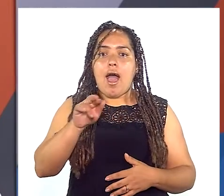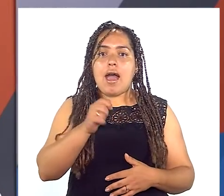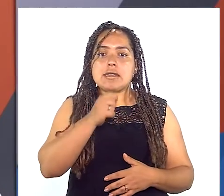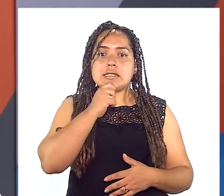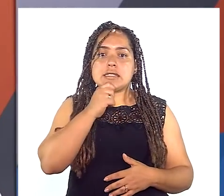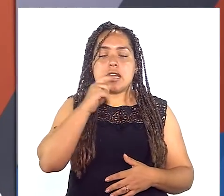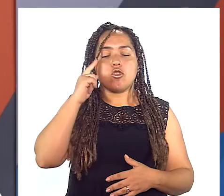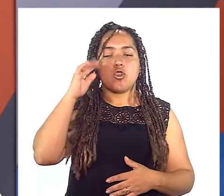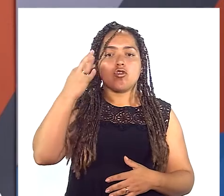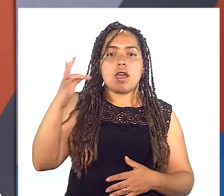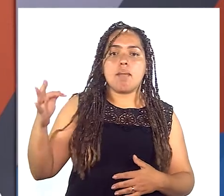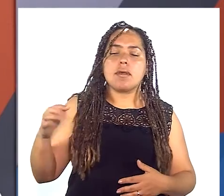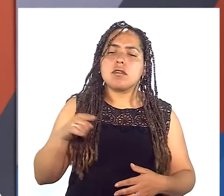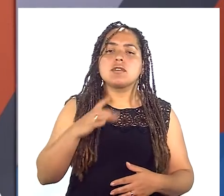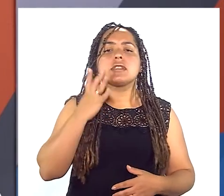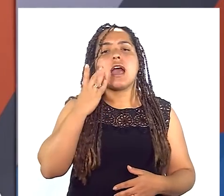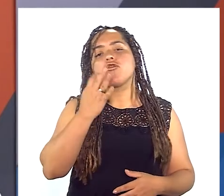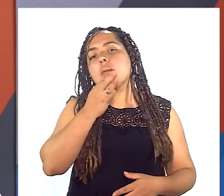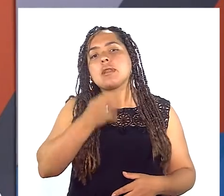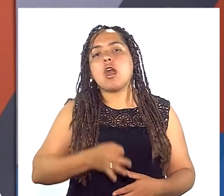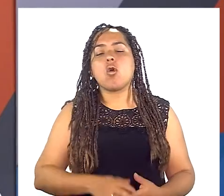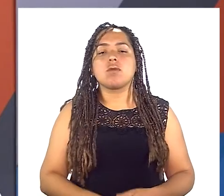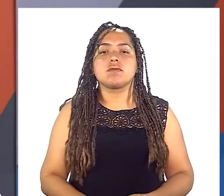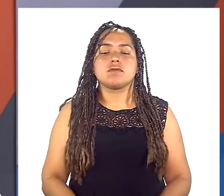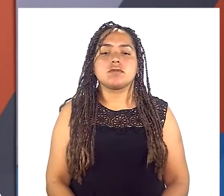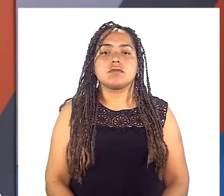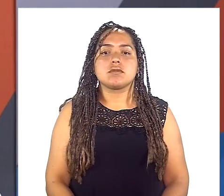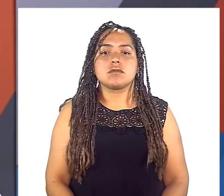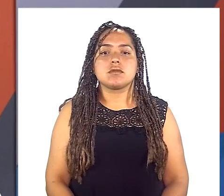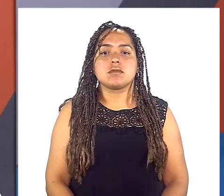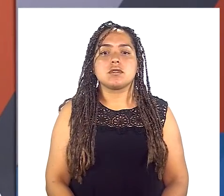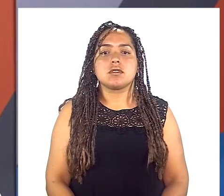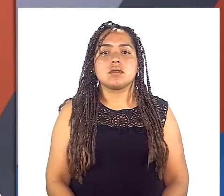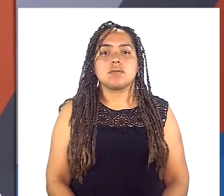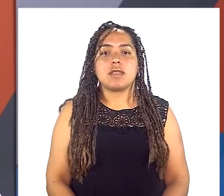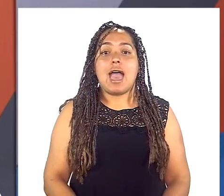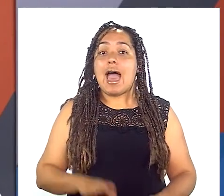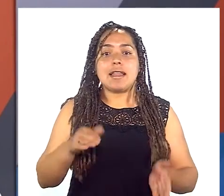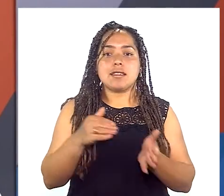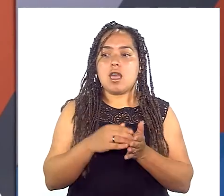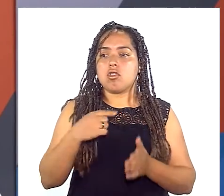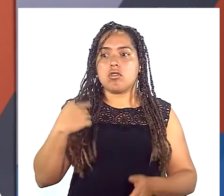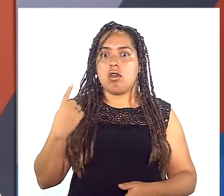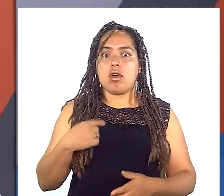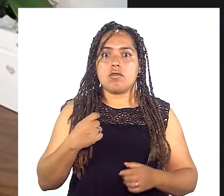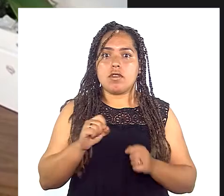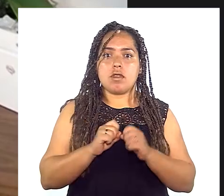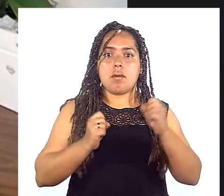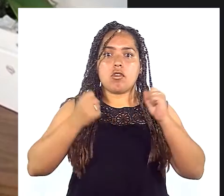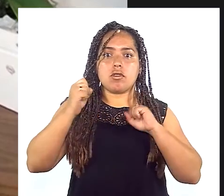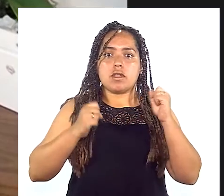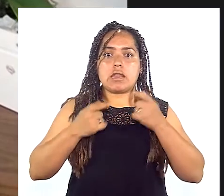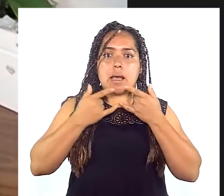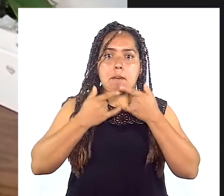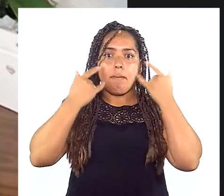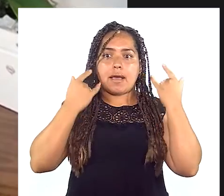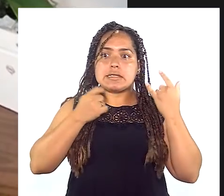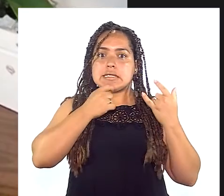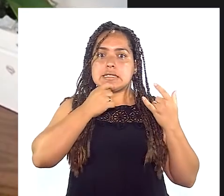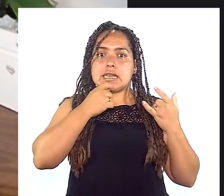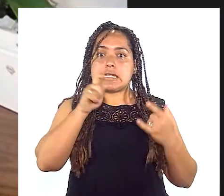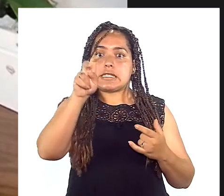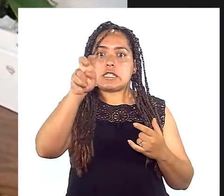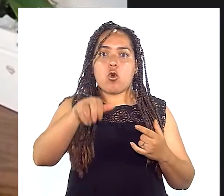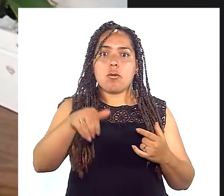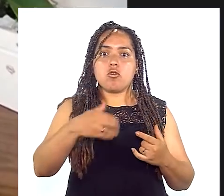percebido que ela fica um pouco ofegante e fica com dor de cabeça. Qual é a sua opinião sobre isso? Sim, eu acho também, porque até pra gente,